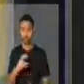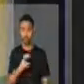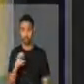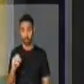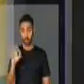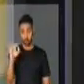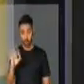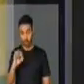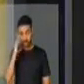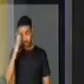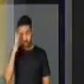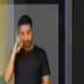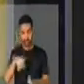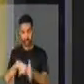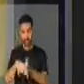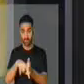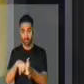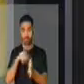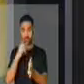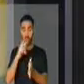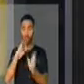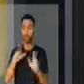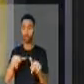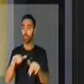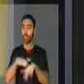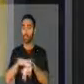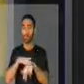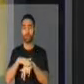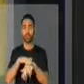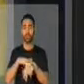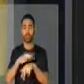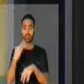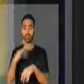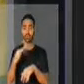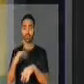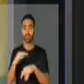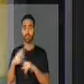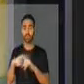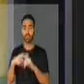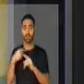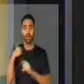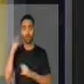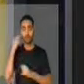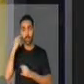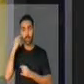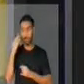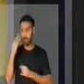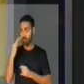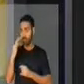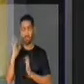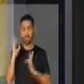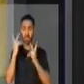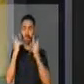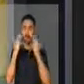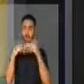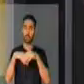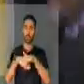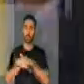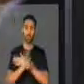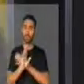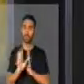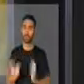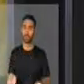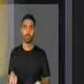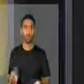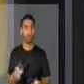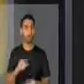pesquisa disseram que sequer conversam sobre a dor com seu médico porque acham que a dor faz parte do câncer. Não é mais assim que